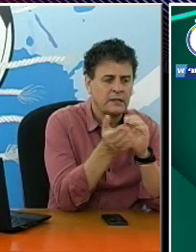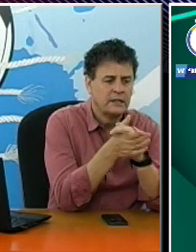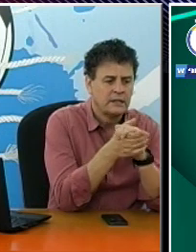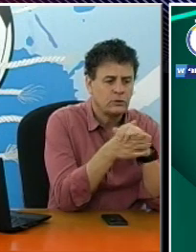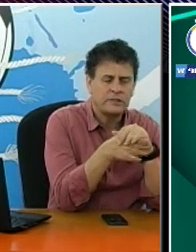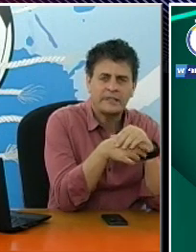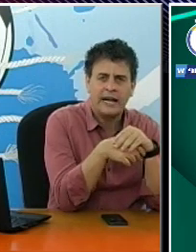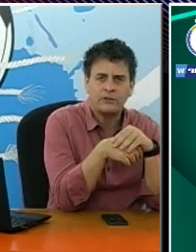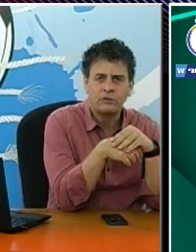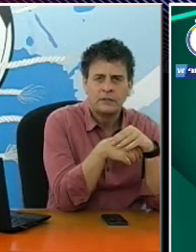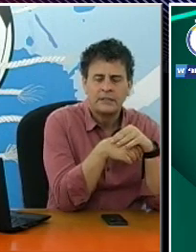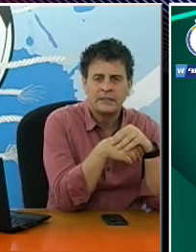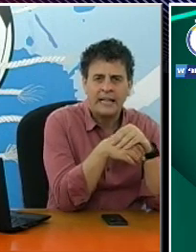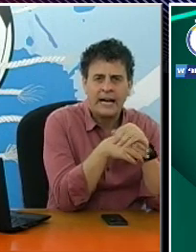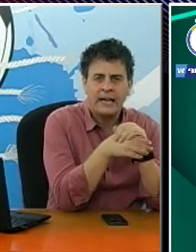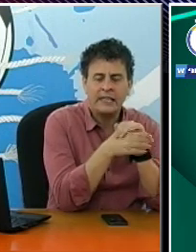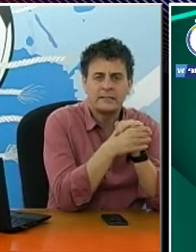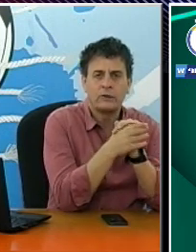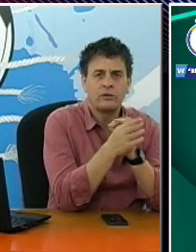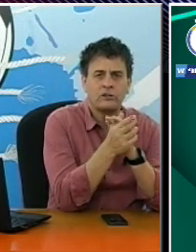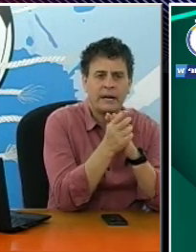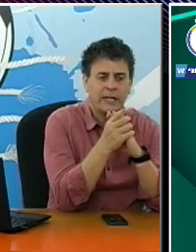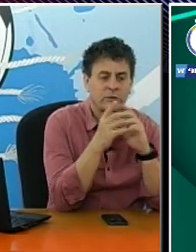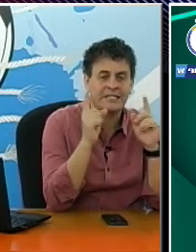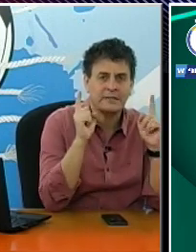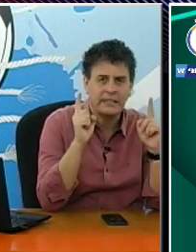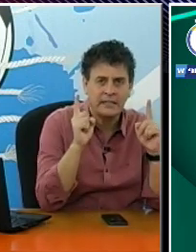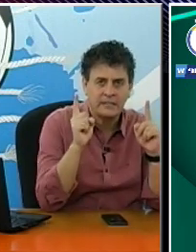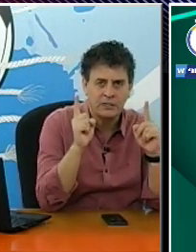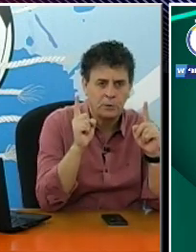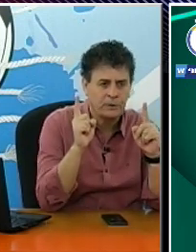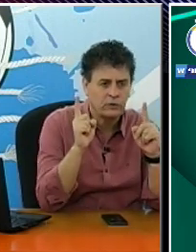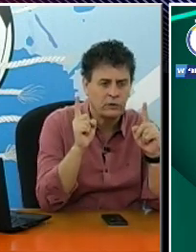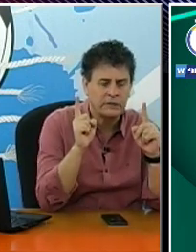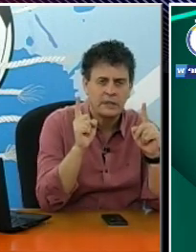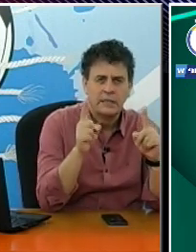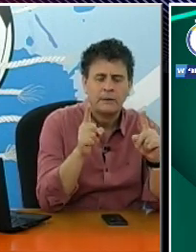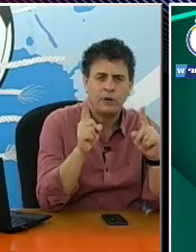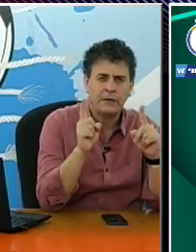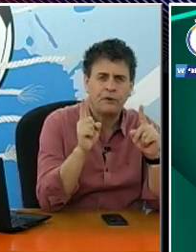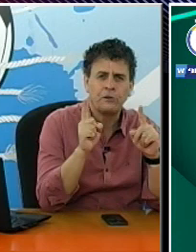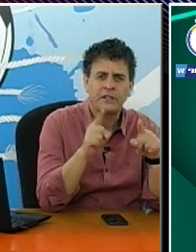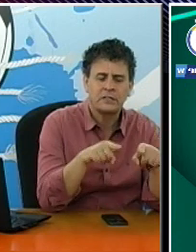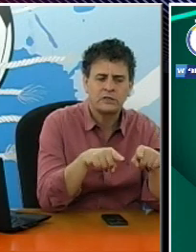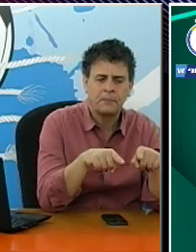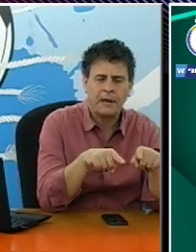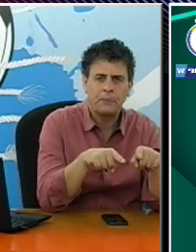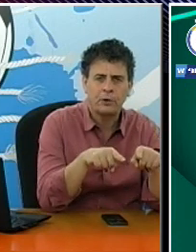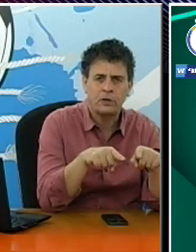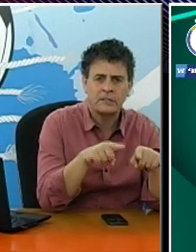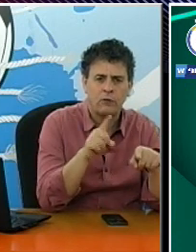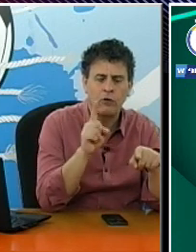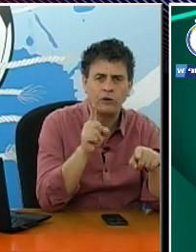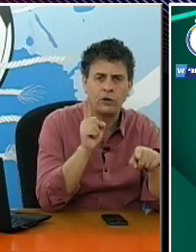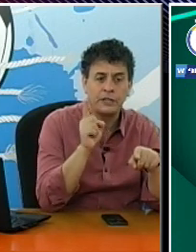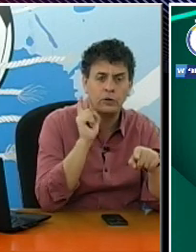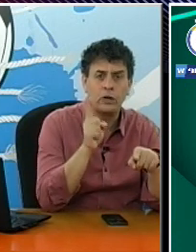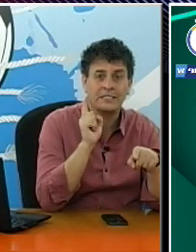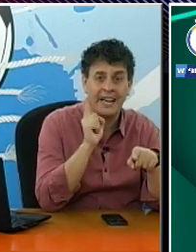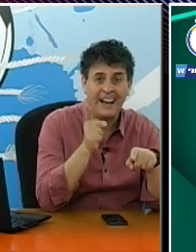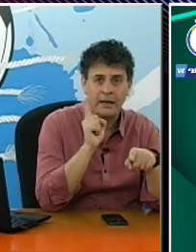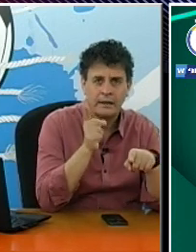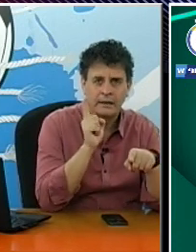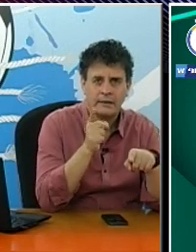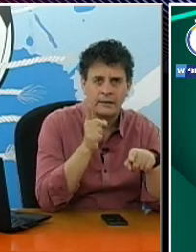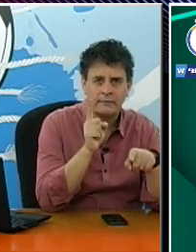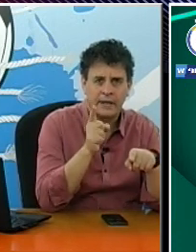pessoas no estádio lá em São Luís do Maranhão. 66 mil pessoas, Botafogo venceu o Sampaio por 2-1, gol de Rodrigo